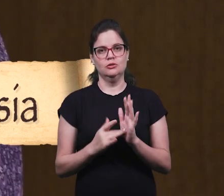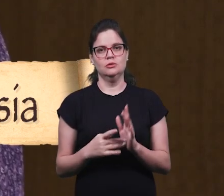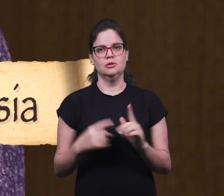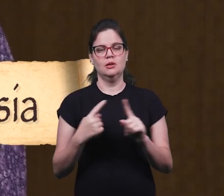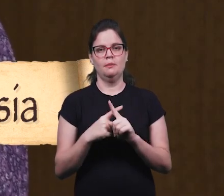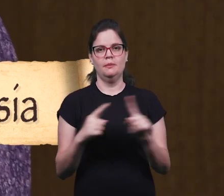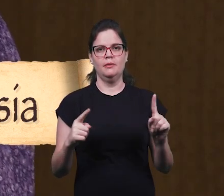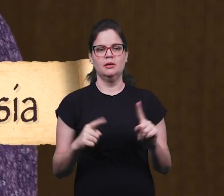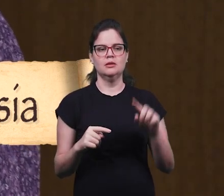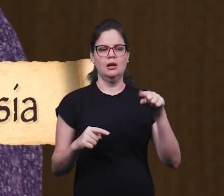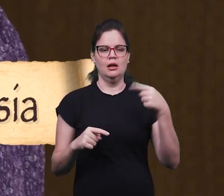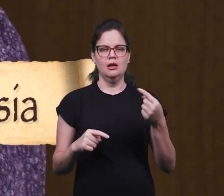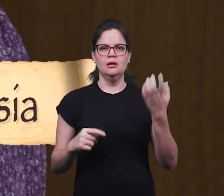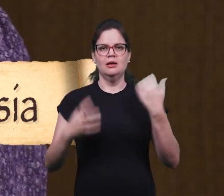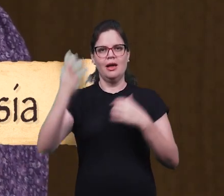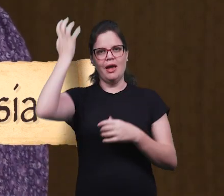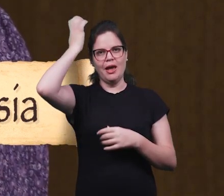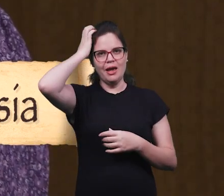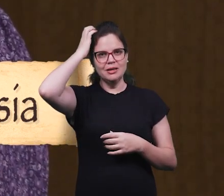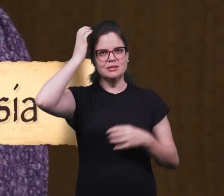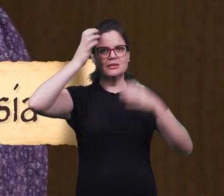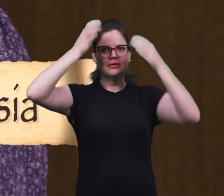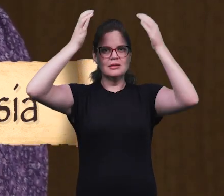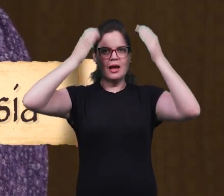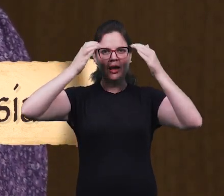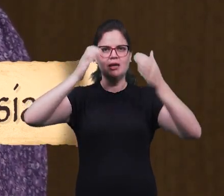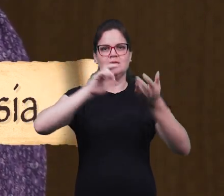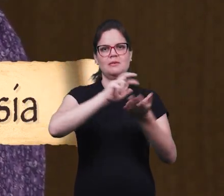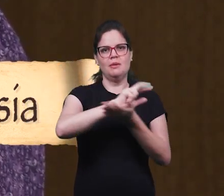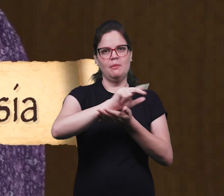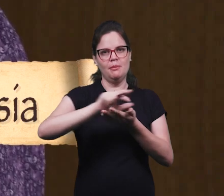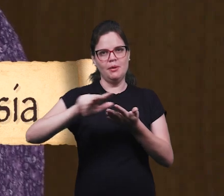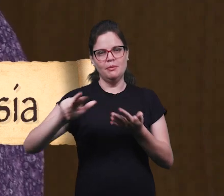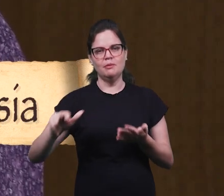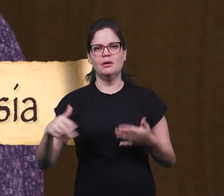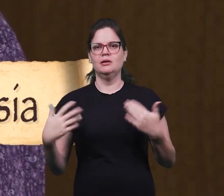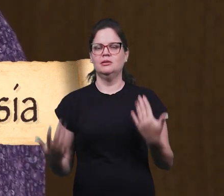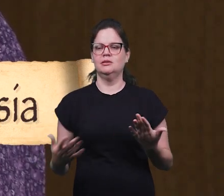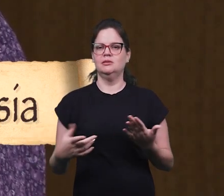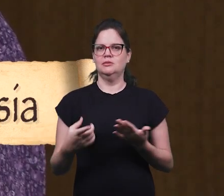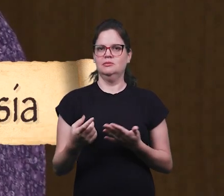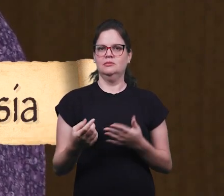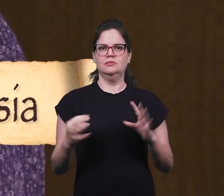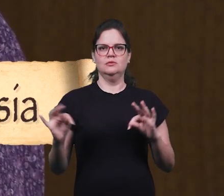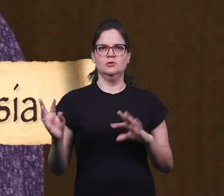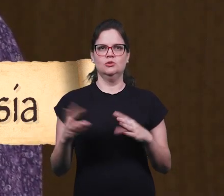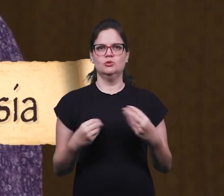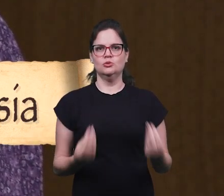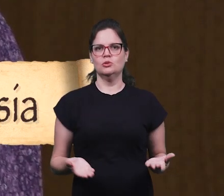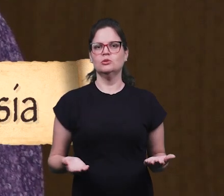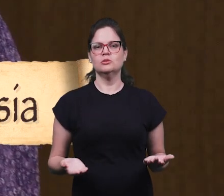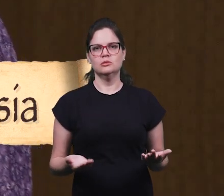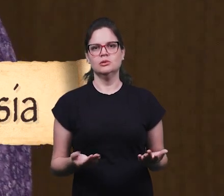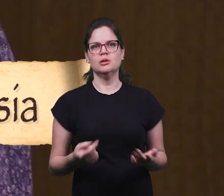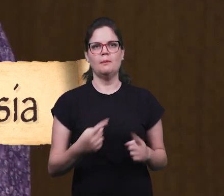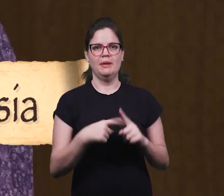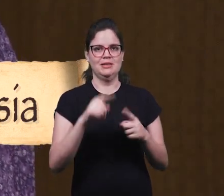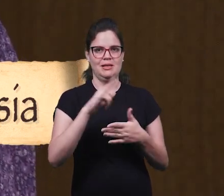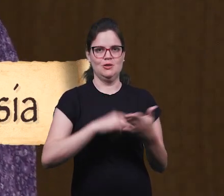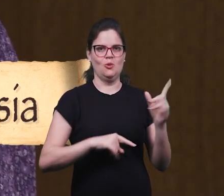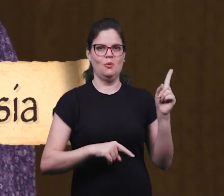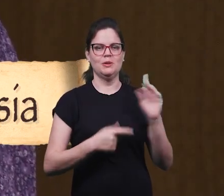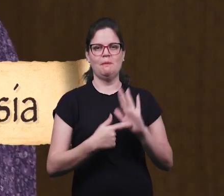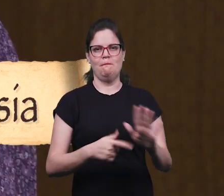tudo, enquanto isso, essas inscrições todas falam de homens